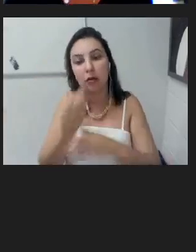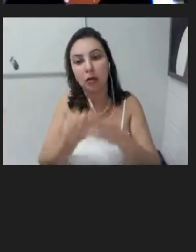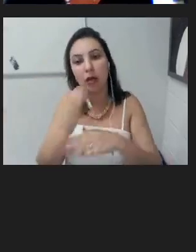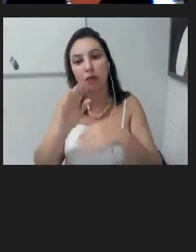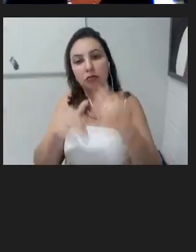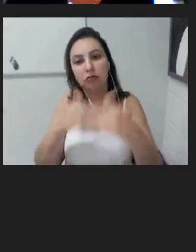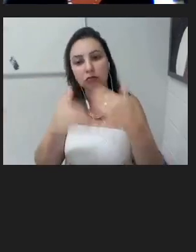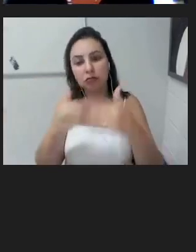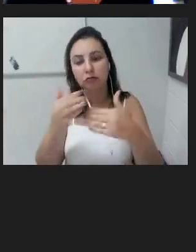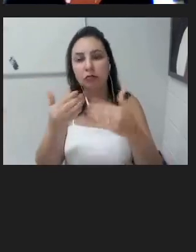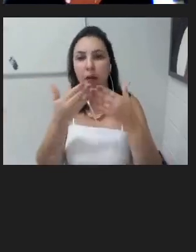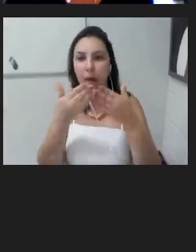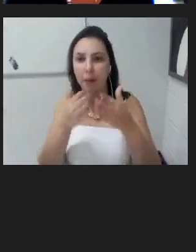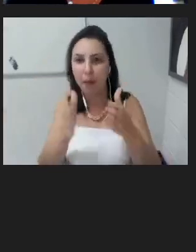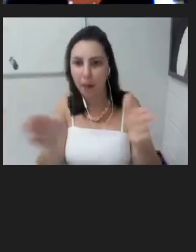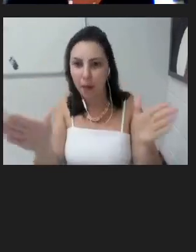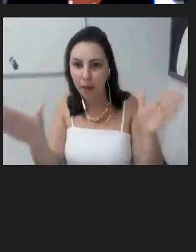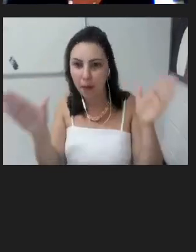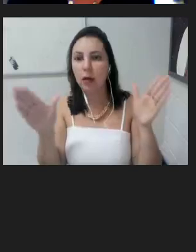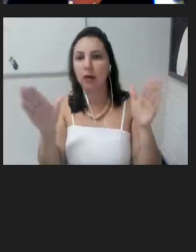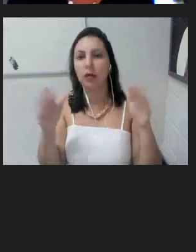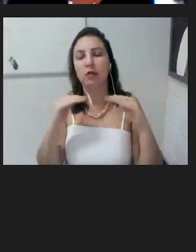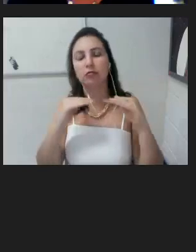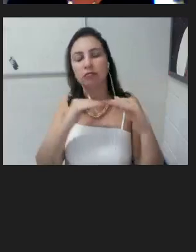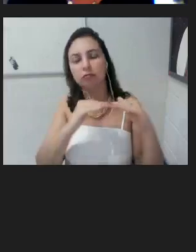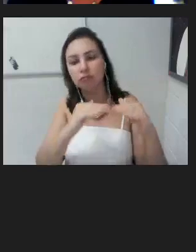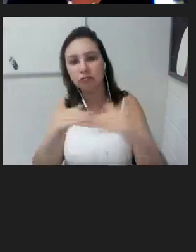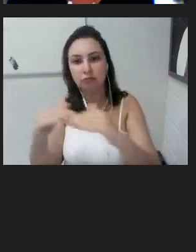maneira mais ampla, de maneira mais coerente.